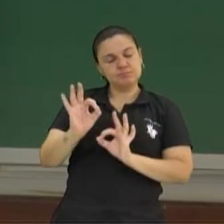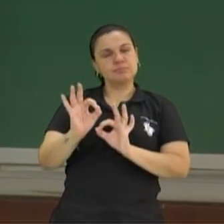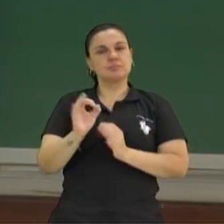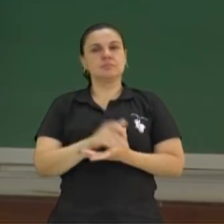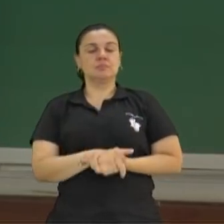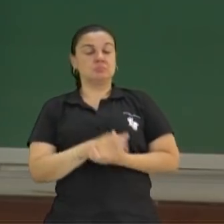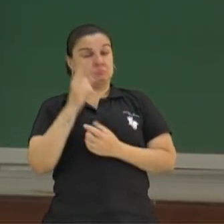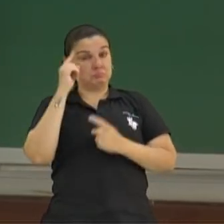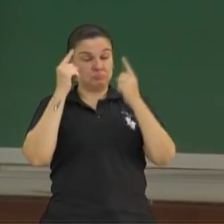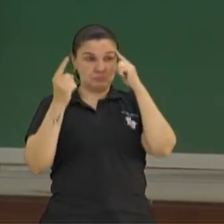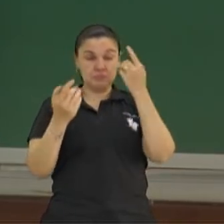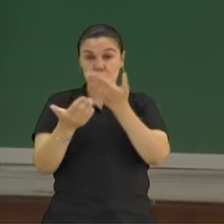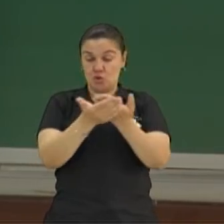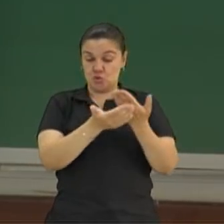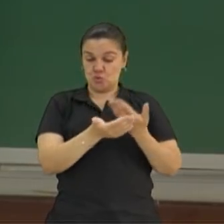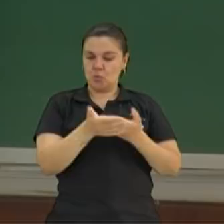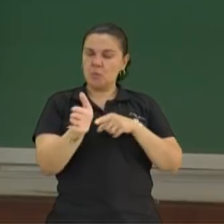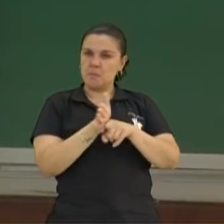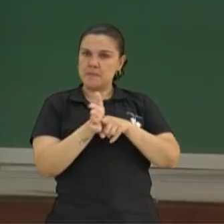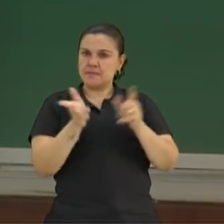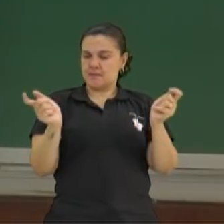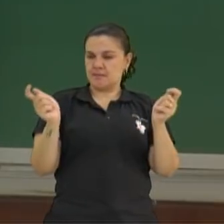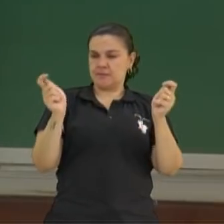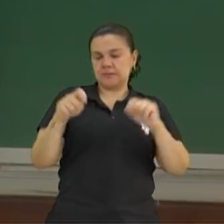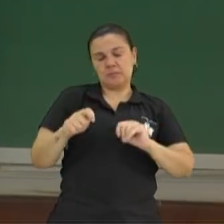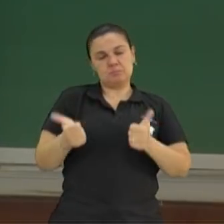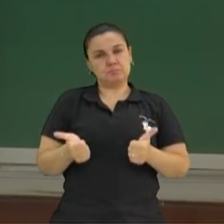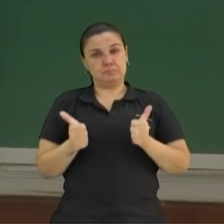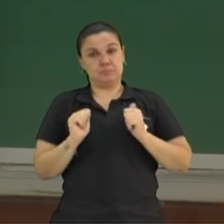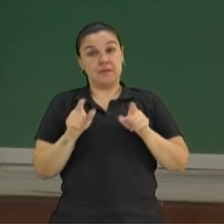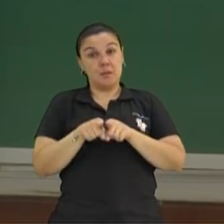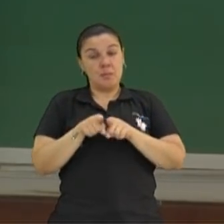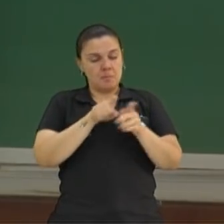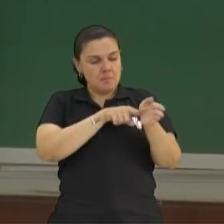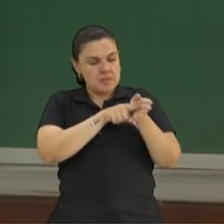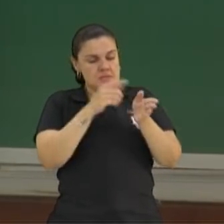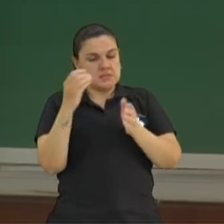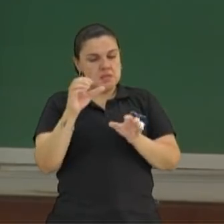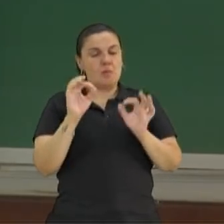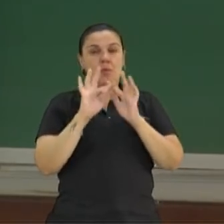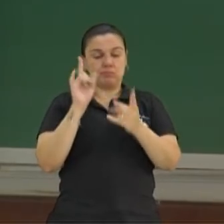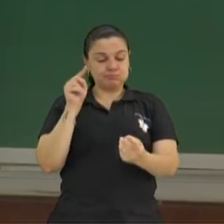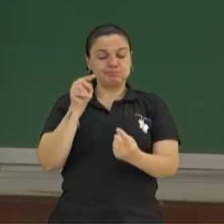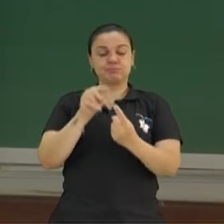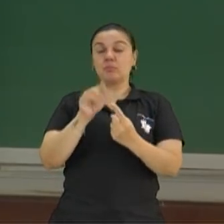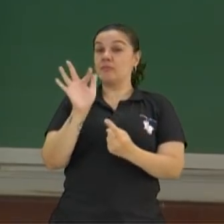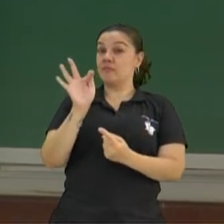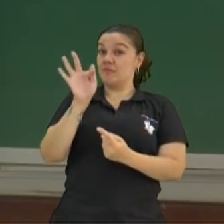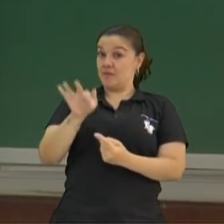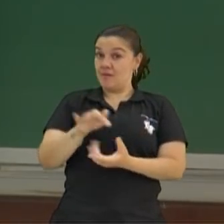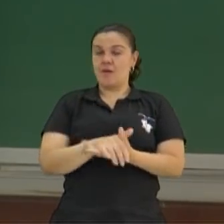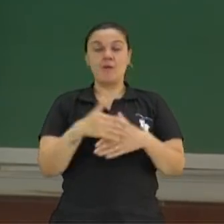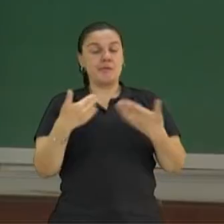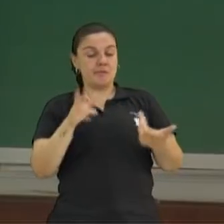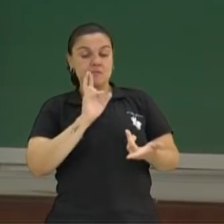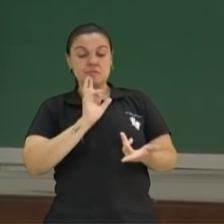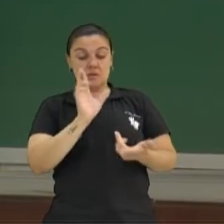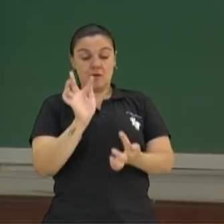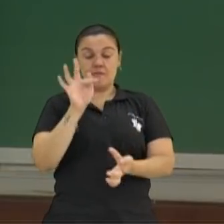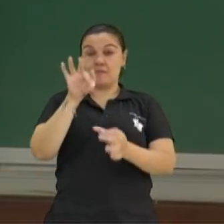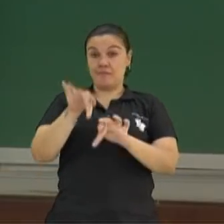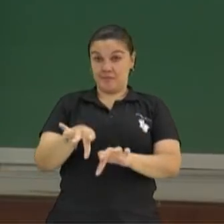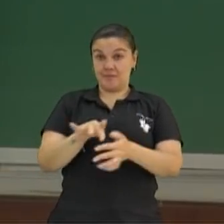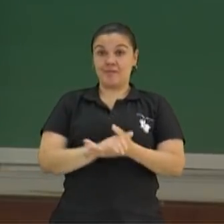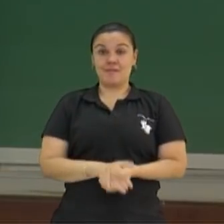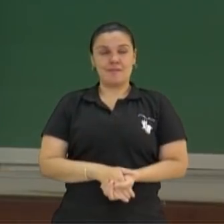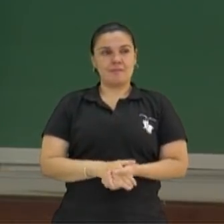hipóteses, por meio de estudos de forma imparcial, visando atingir o resultado. E esse resultado,